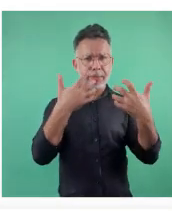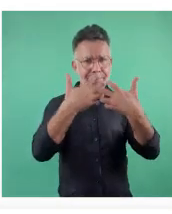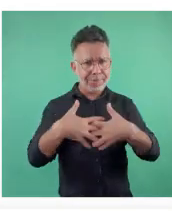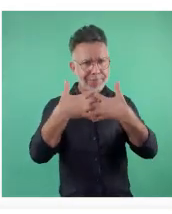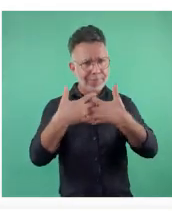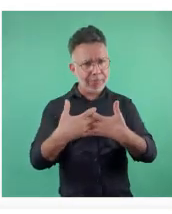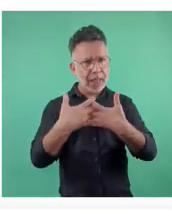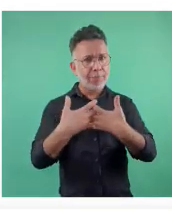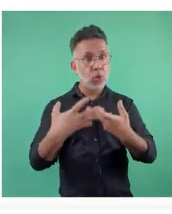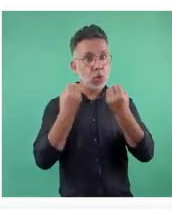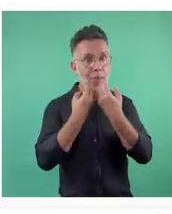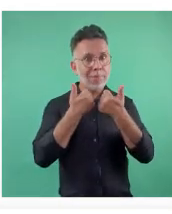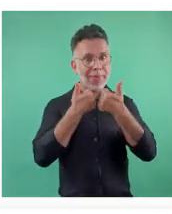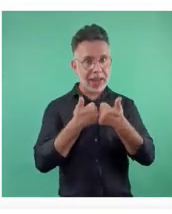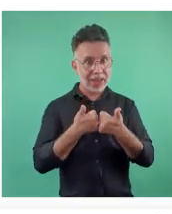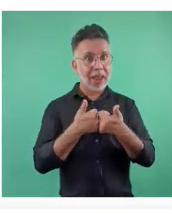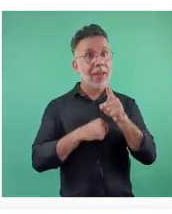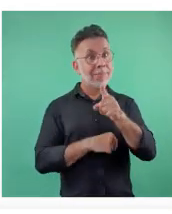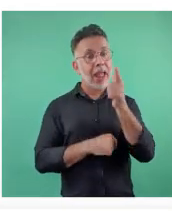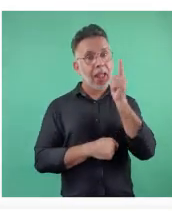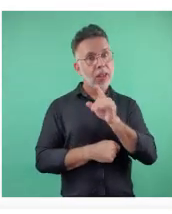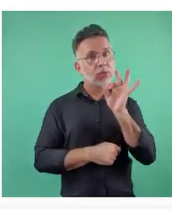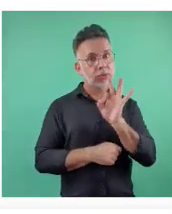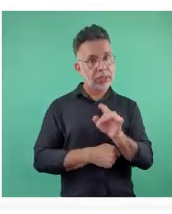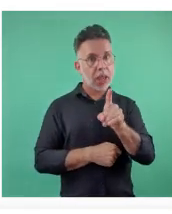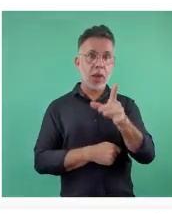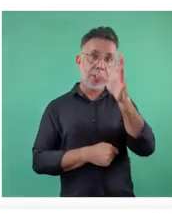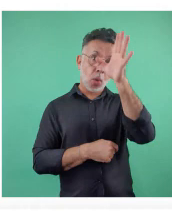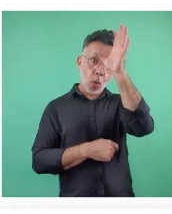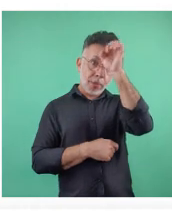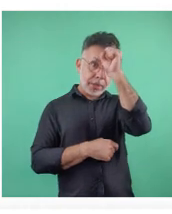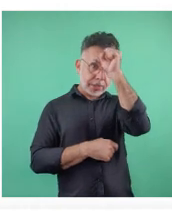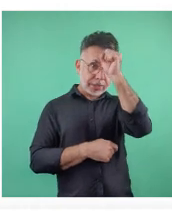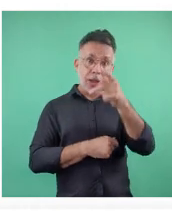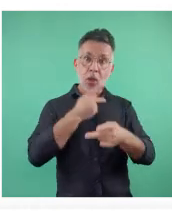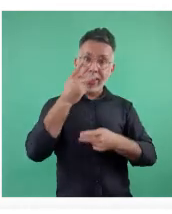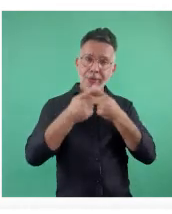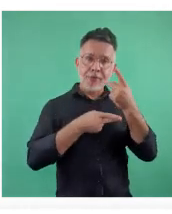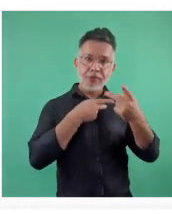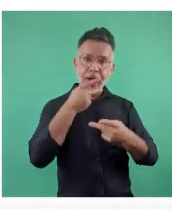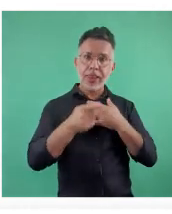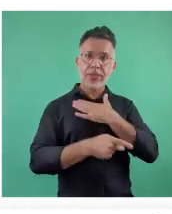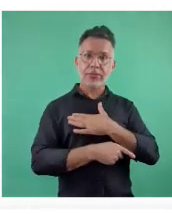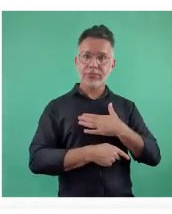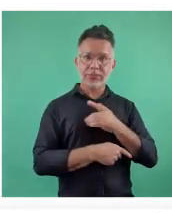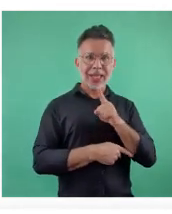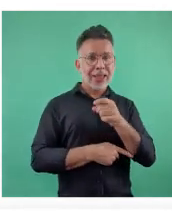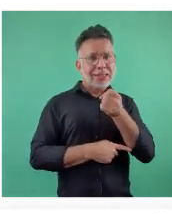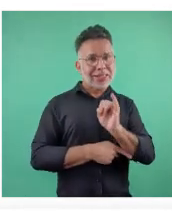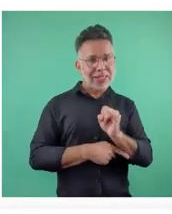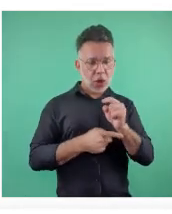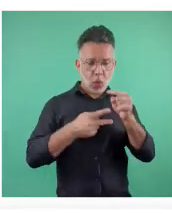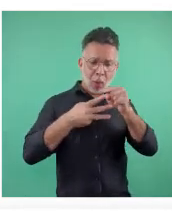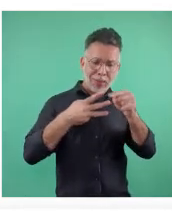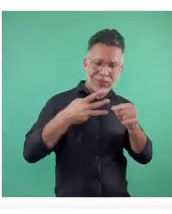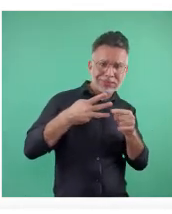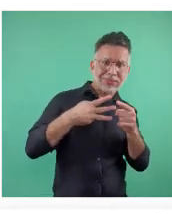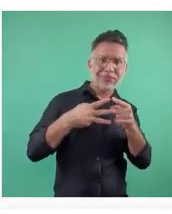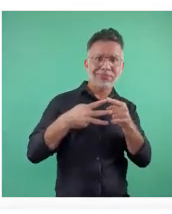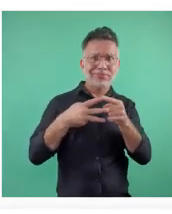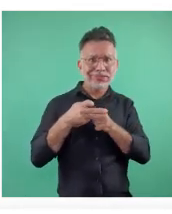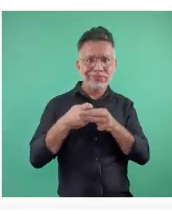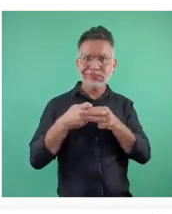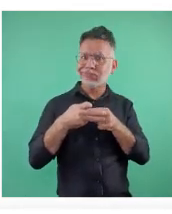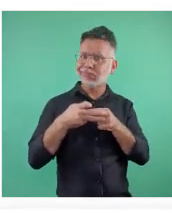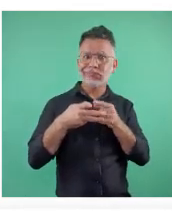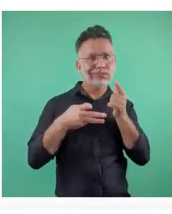Essa engrenagem nessas três partes precisam estar funcionando muito bem para realmente você ter uma compreensão de